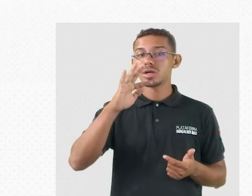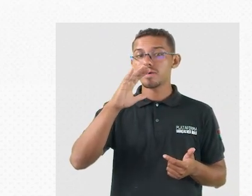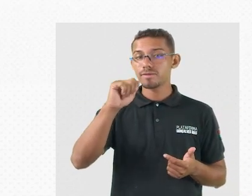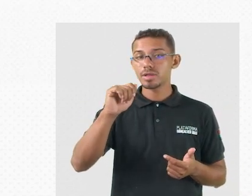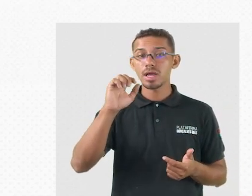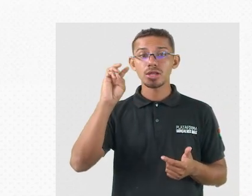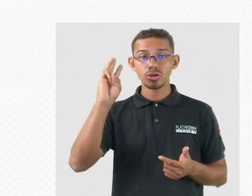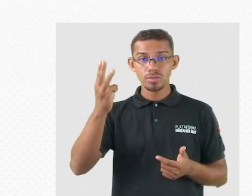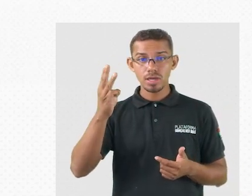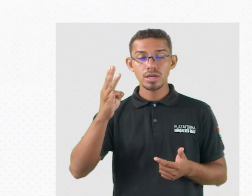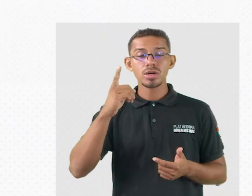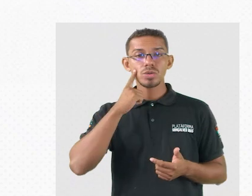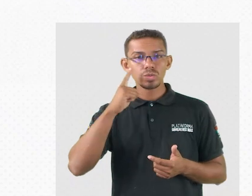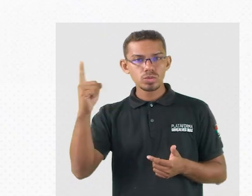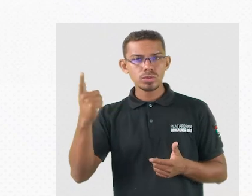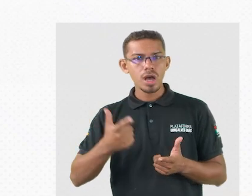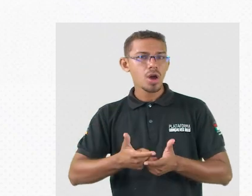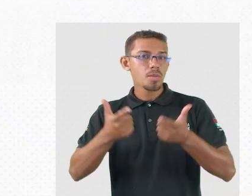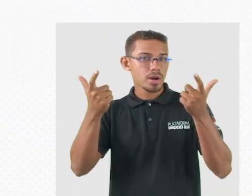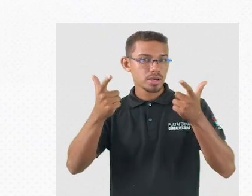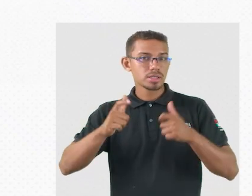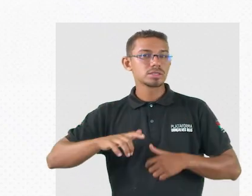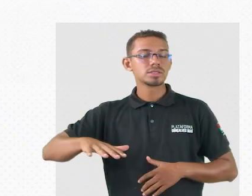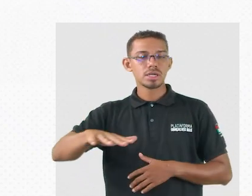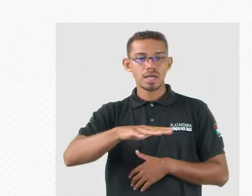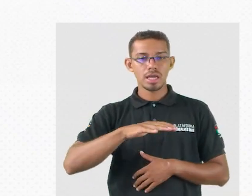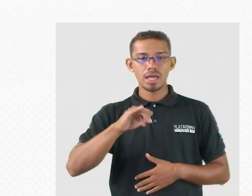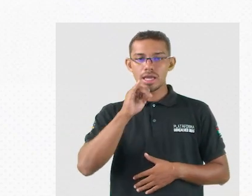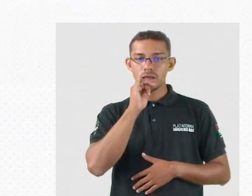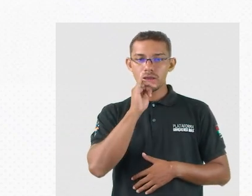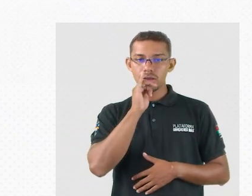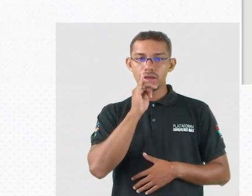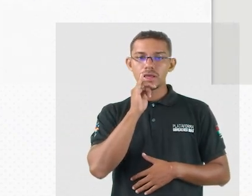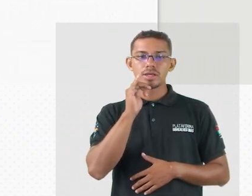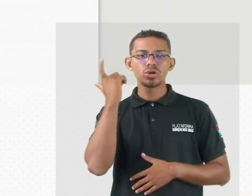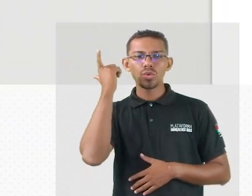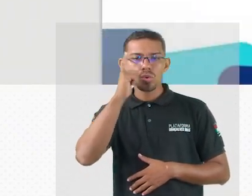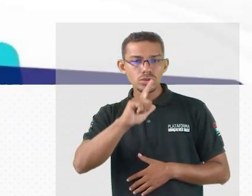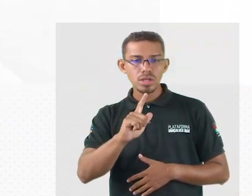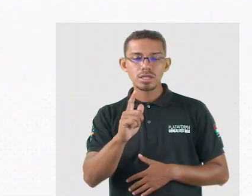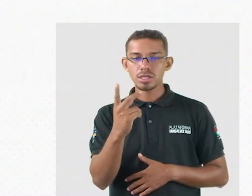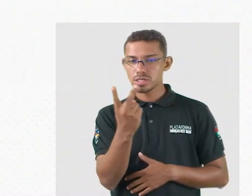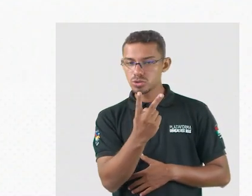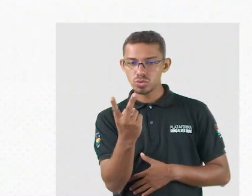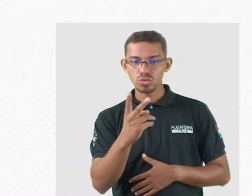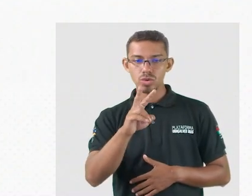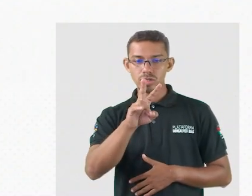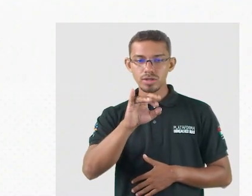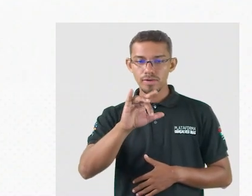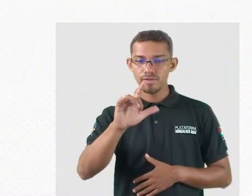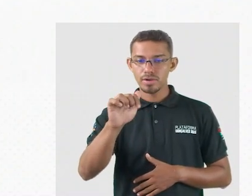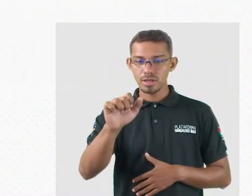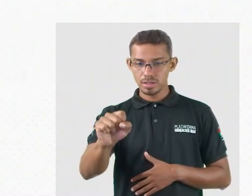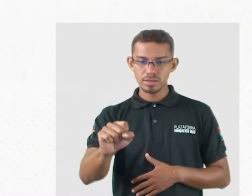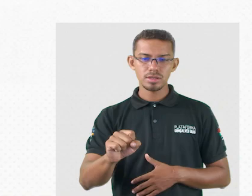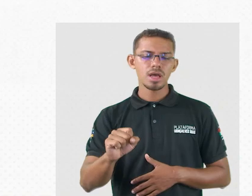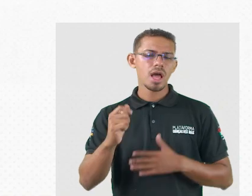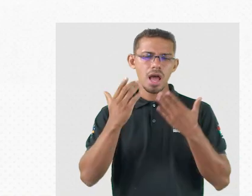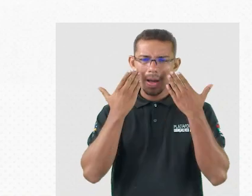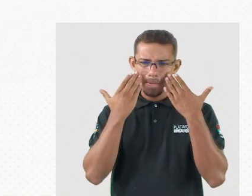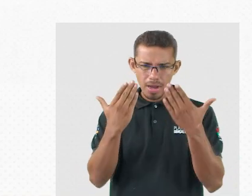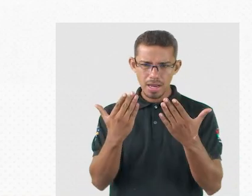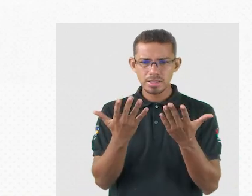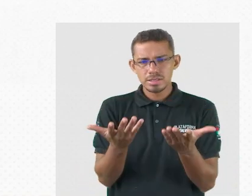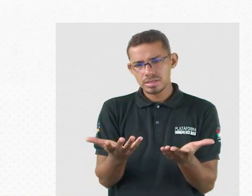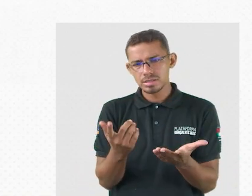do Maranhão, você observa que é uma grande área em que eles conquistaram essas duas vilas. E aí aparece